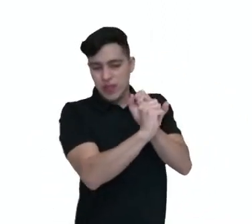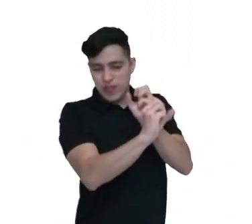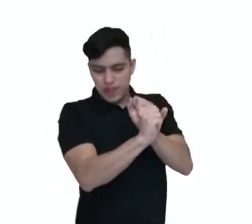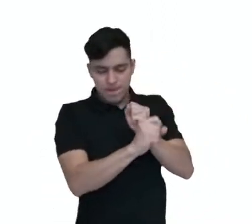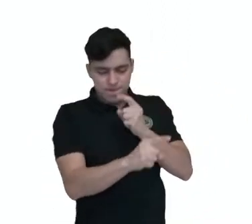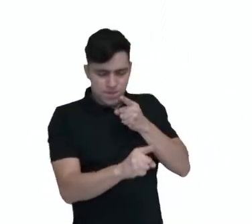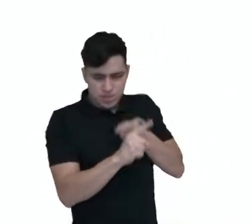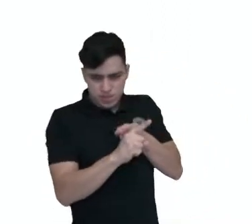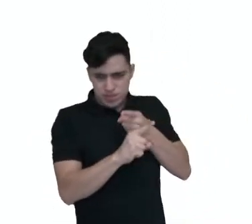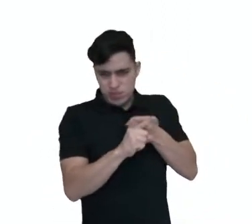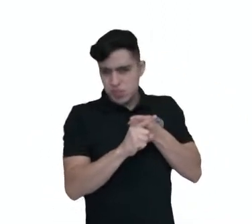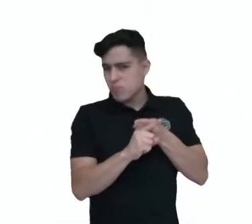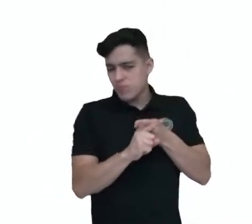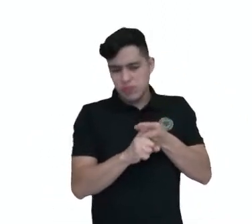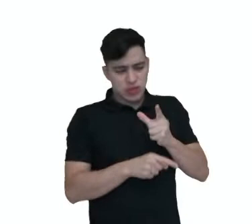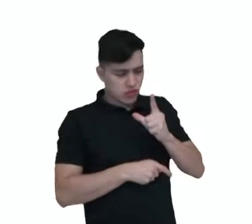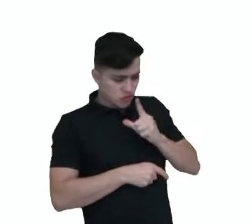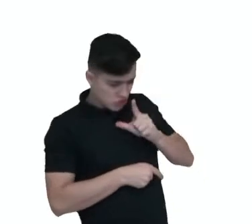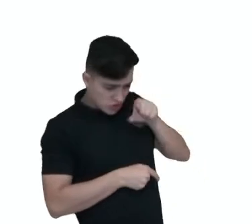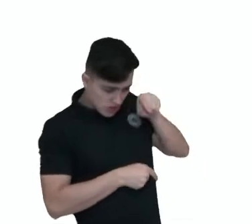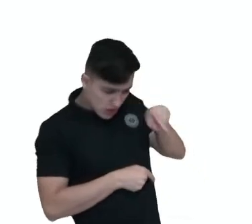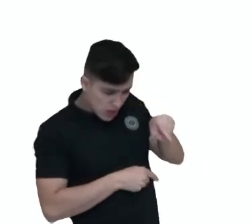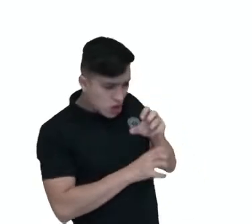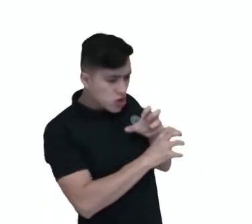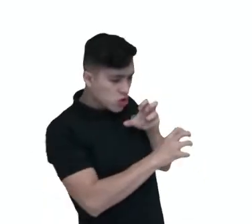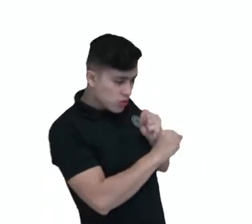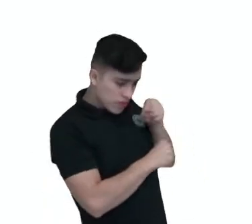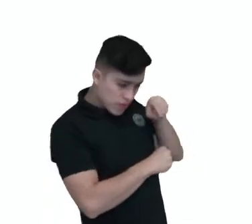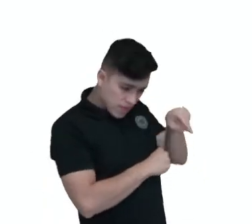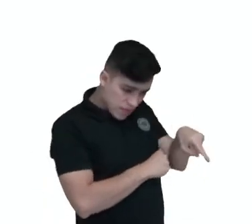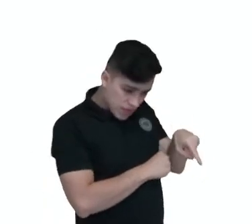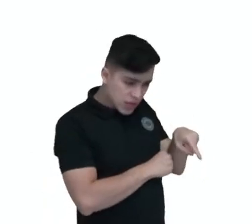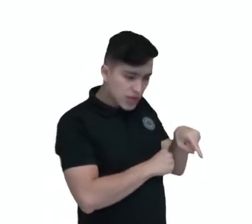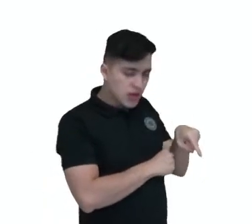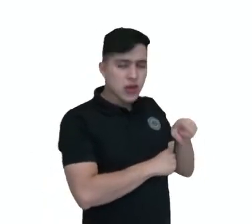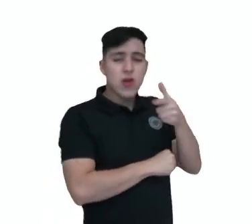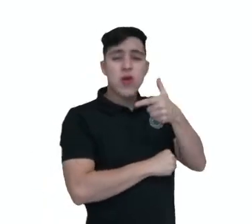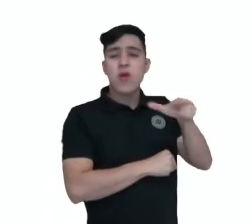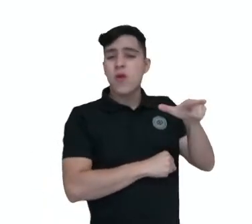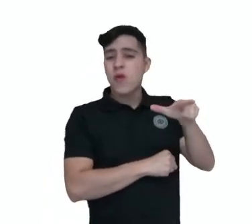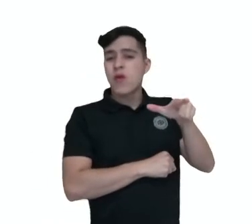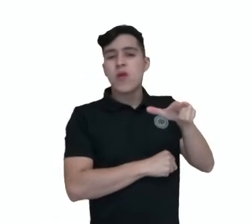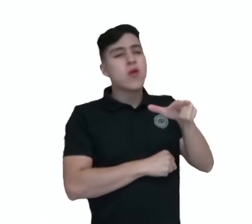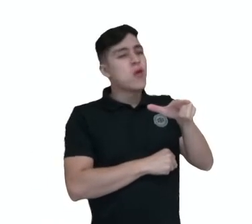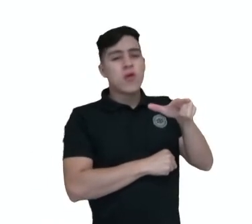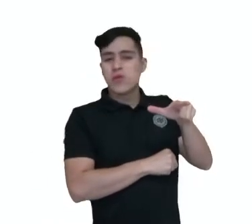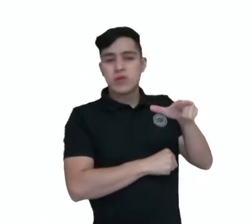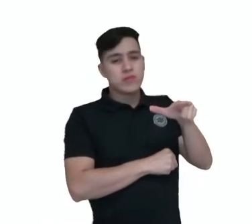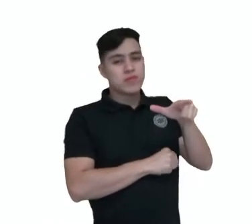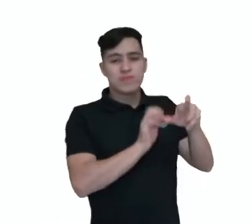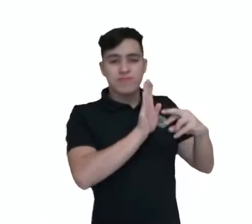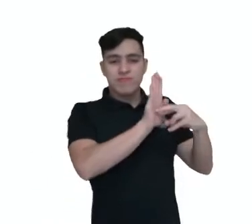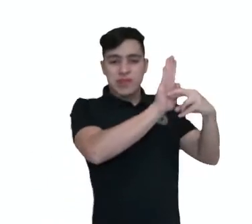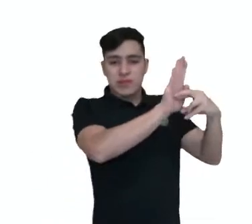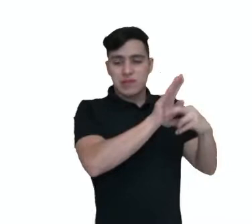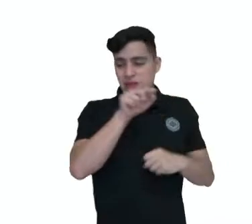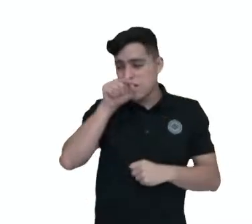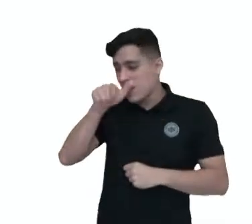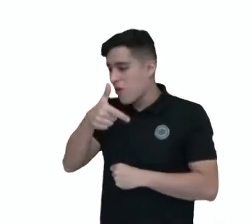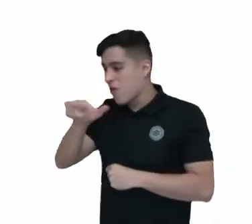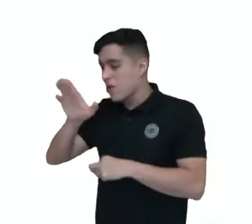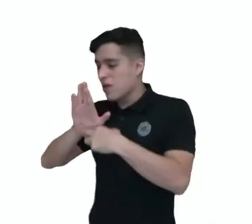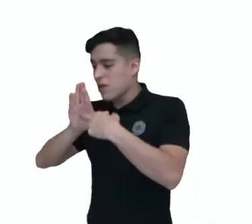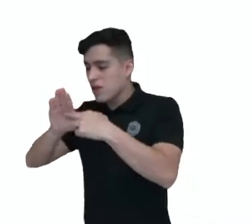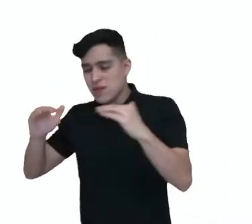quantidades que eram expressas em unidades de medidas diferentes e que não tinham correspondência em si.